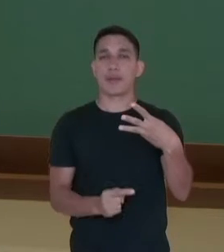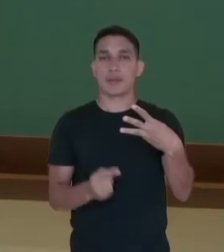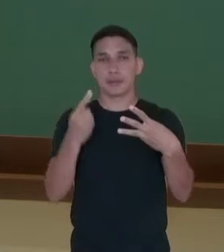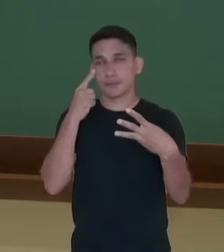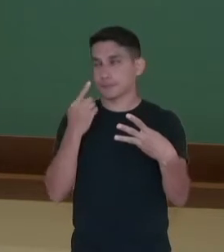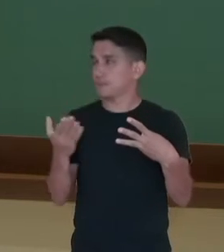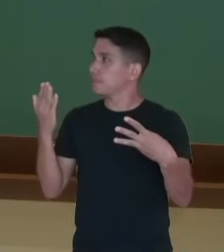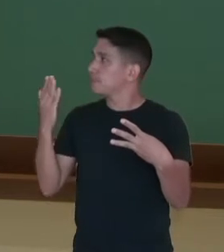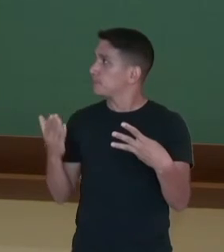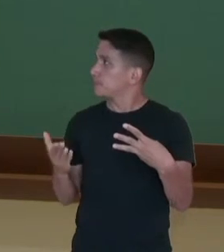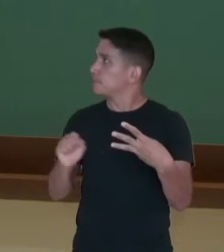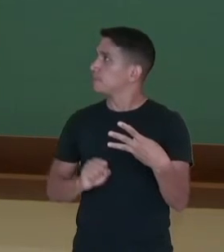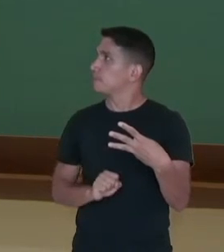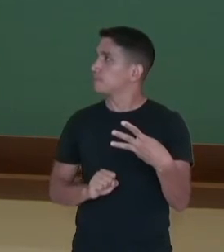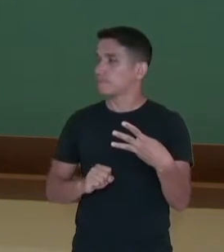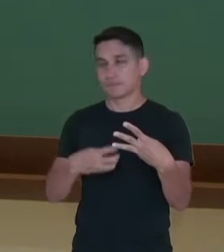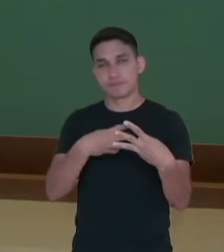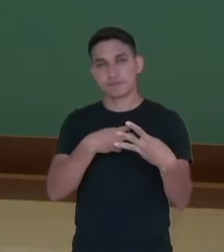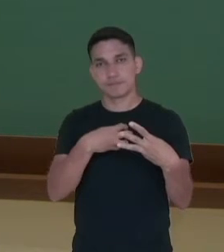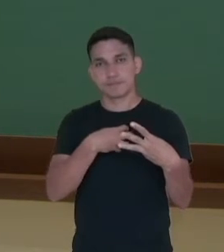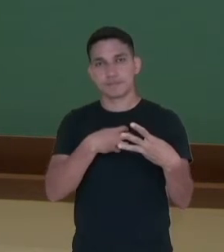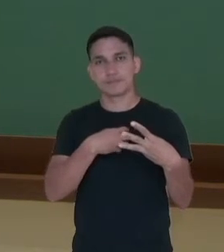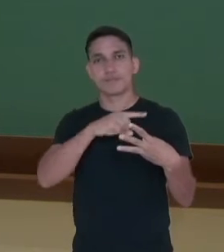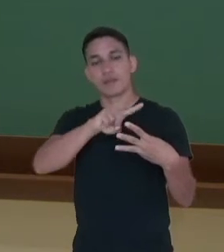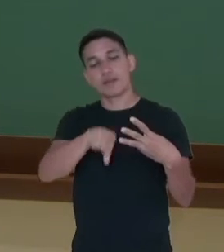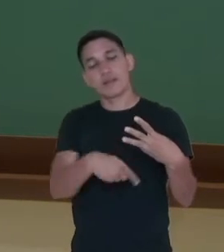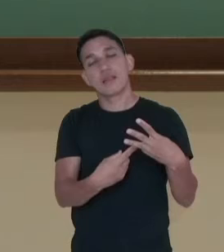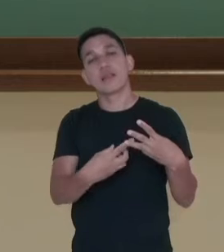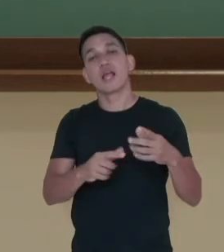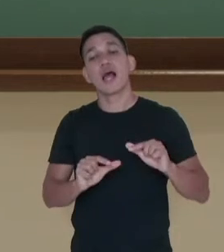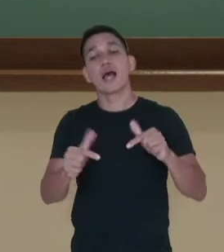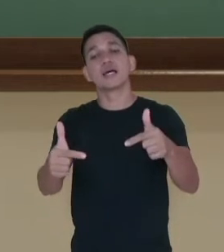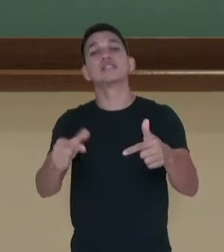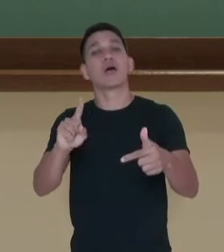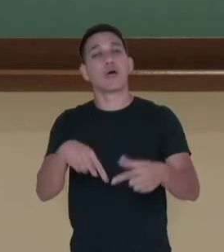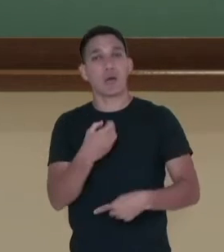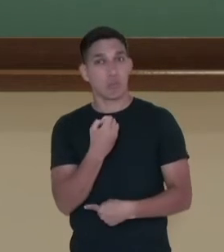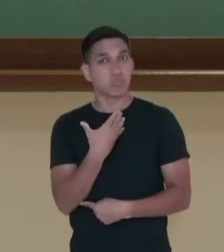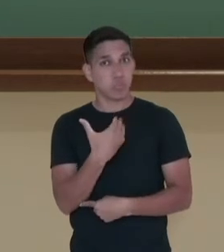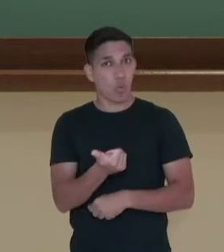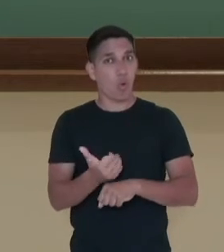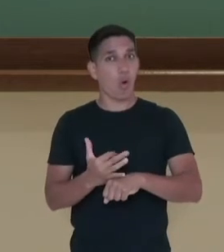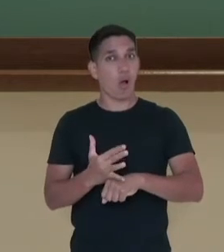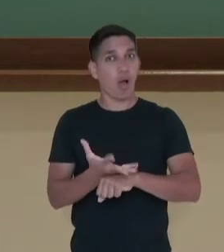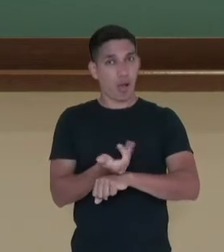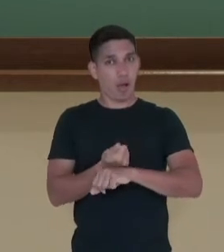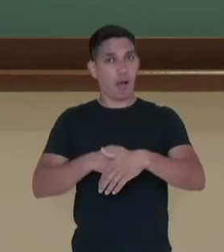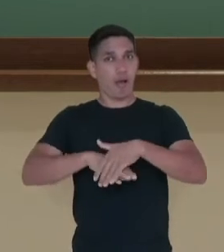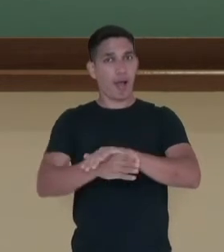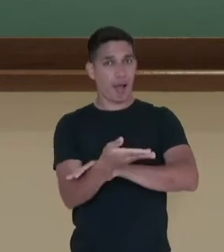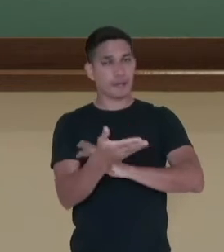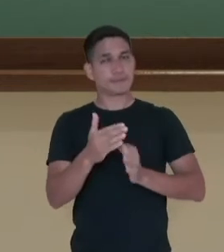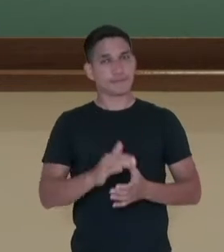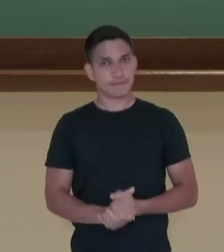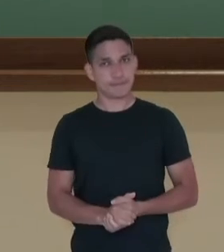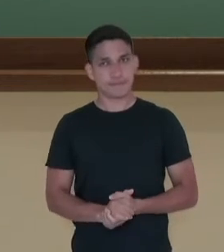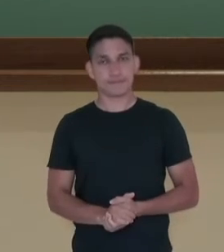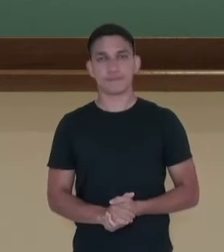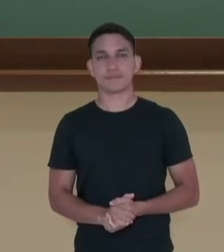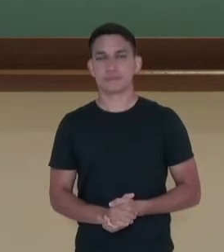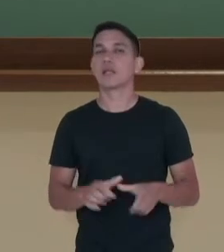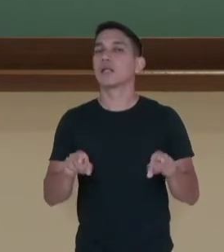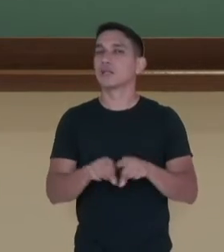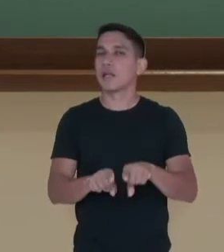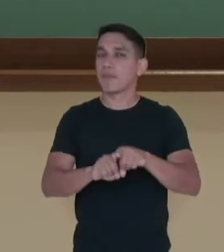que são hábitos sanos, ou seja, 3 ações que são hábitos saudáveis. E, além disso, 3